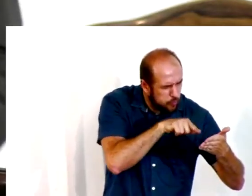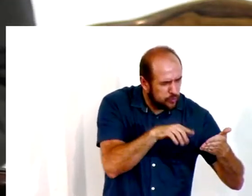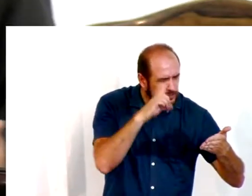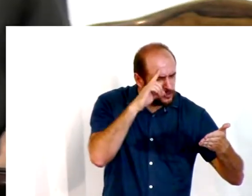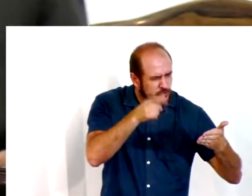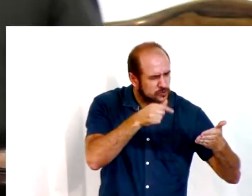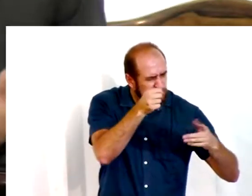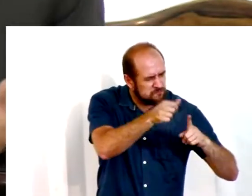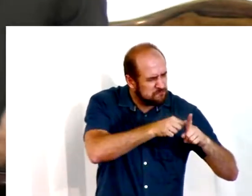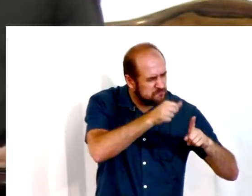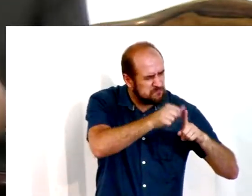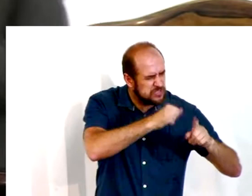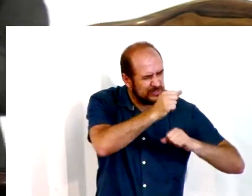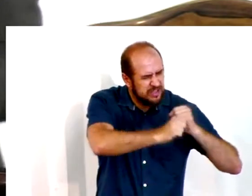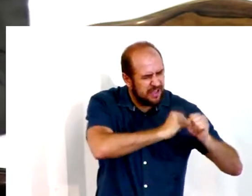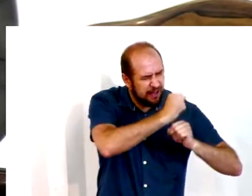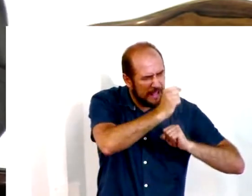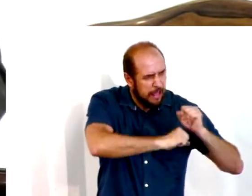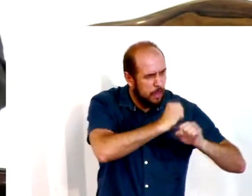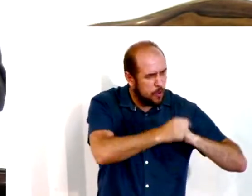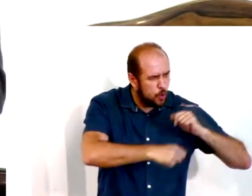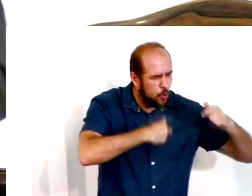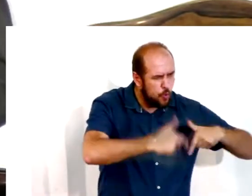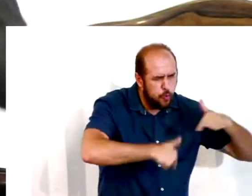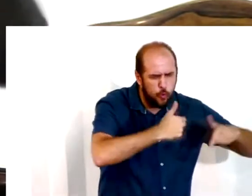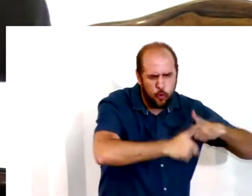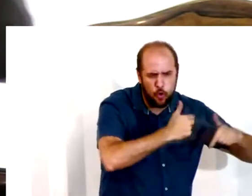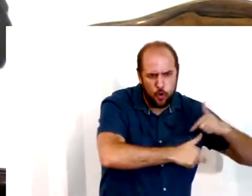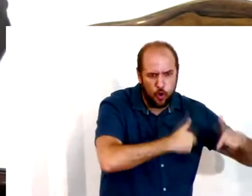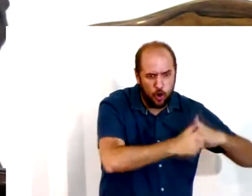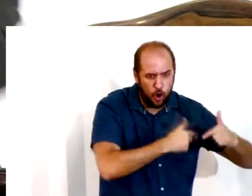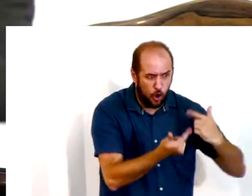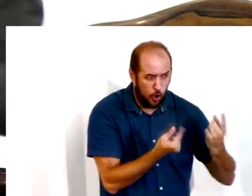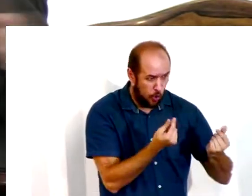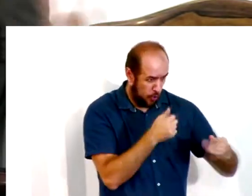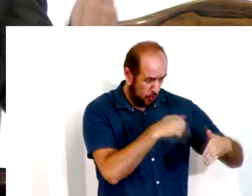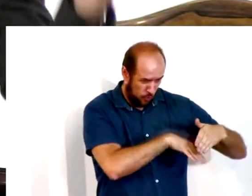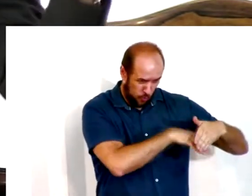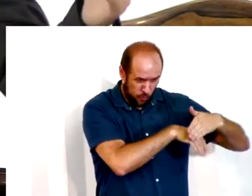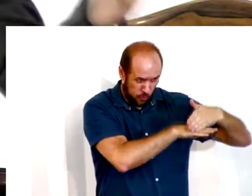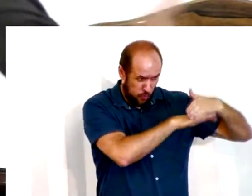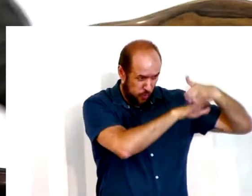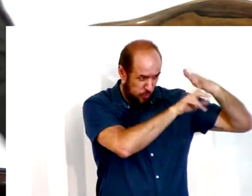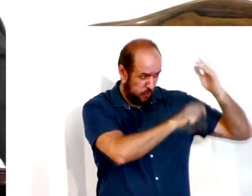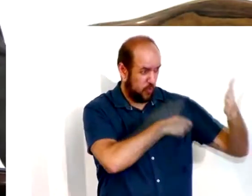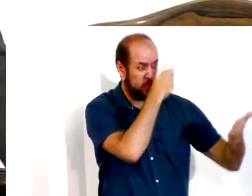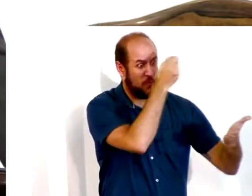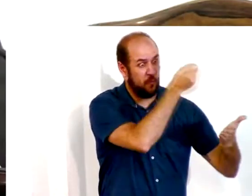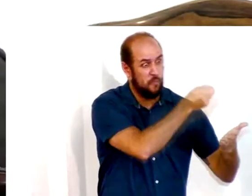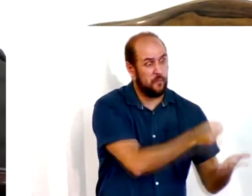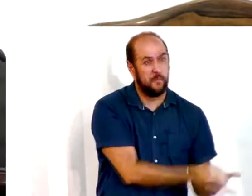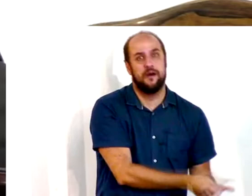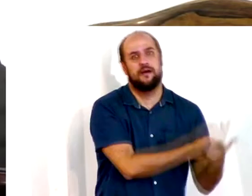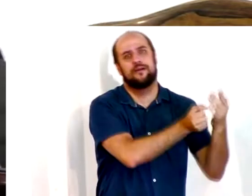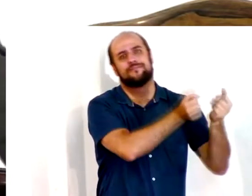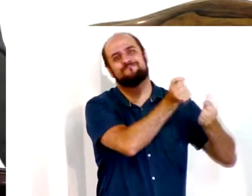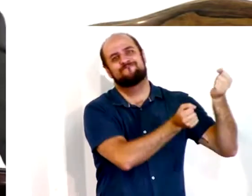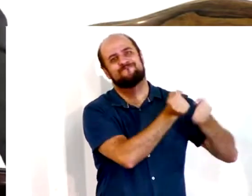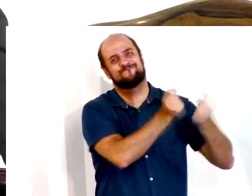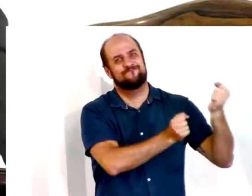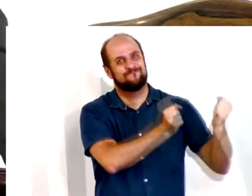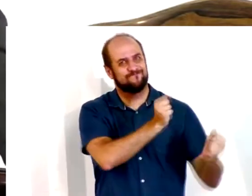dias, meses, anos, até conseguir recursos para achar o carro ideal para você, dentro do carro que você